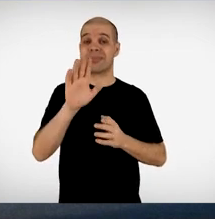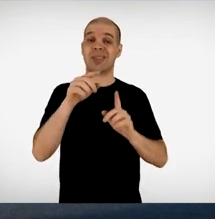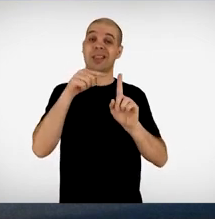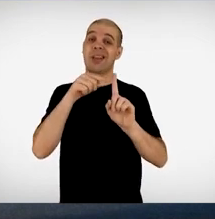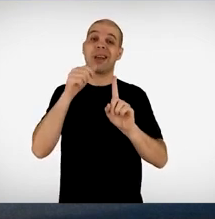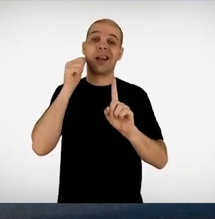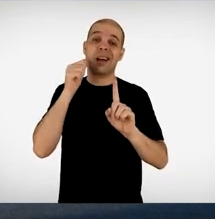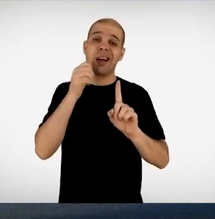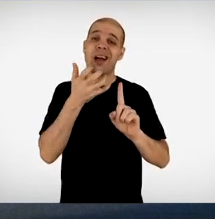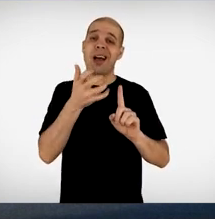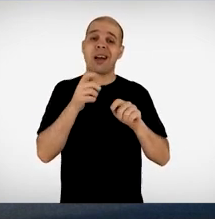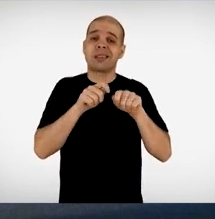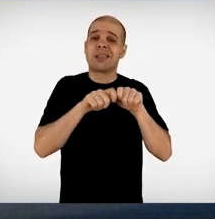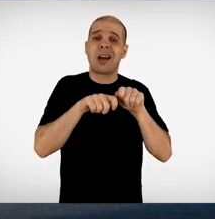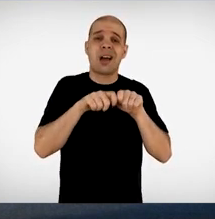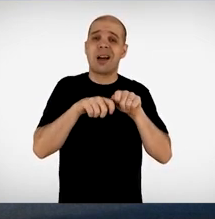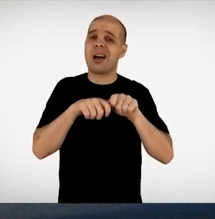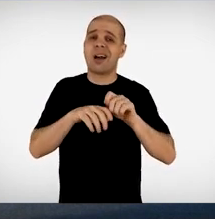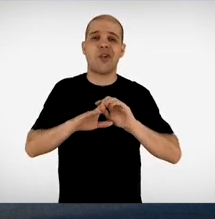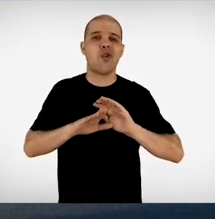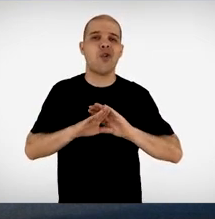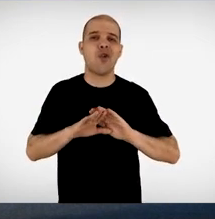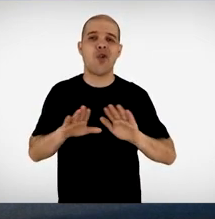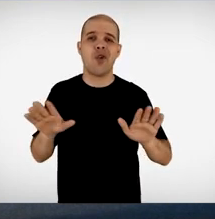É sexo que ela queria só, porque ele era...